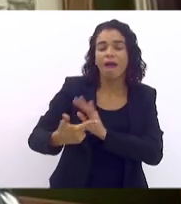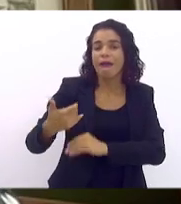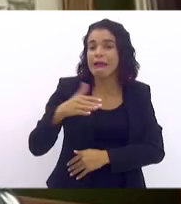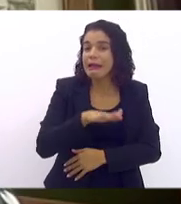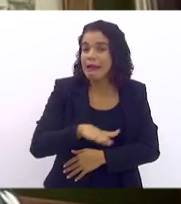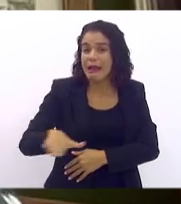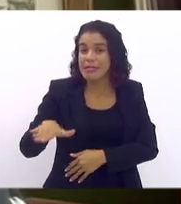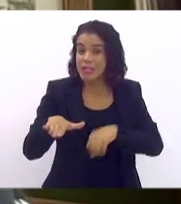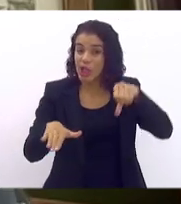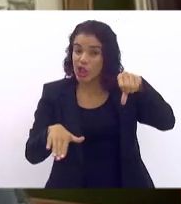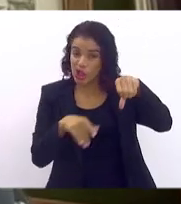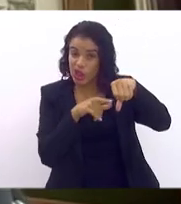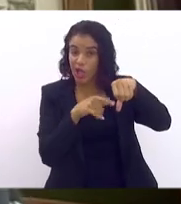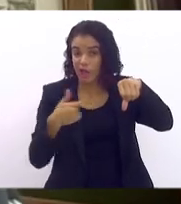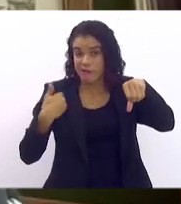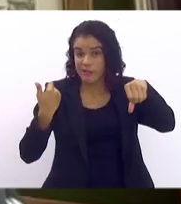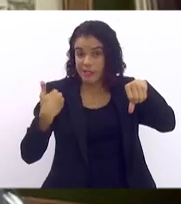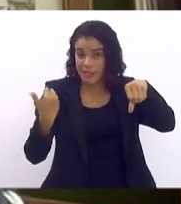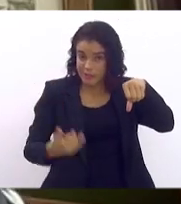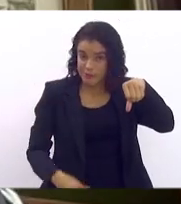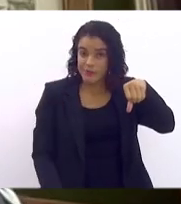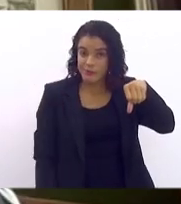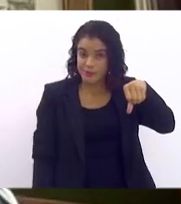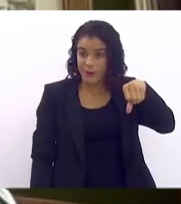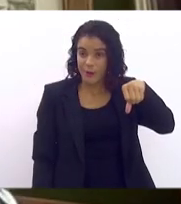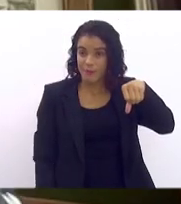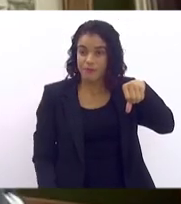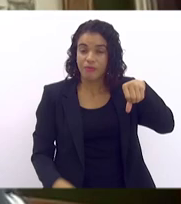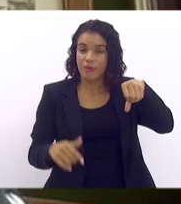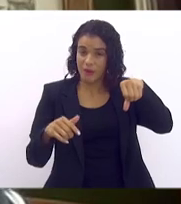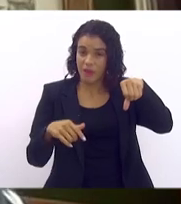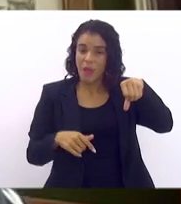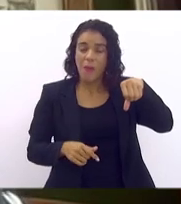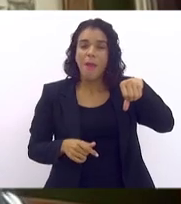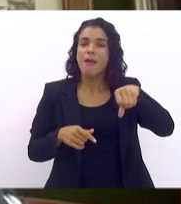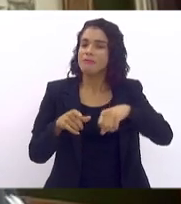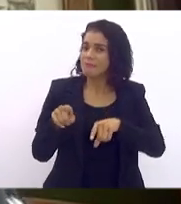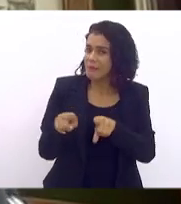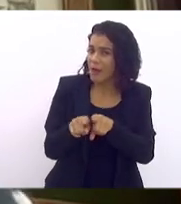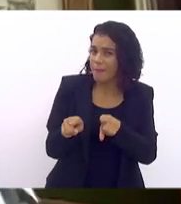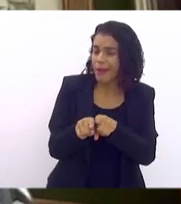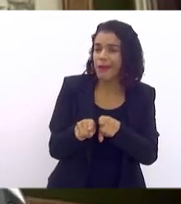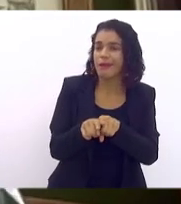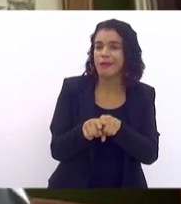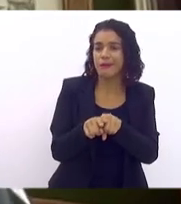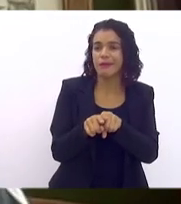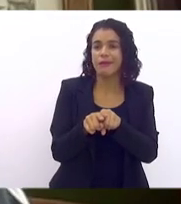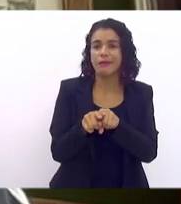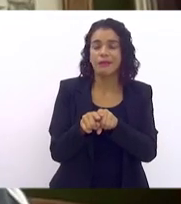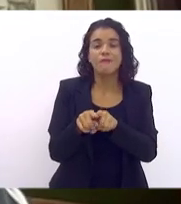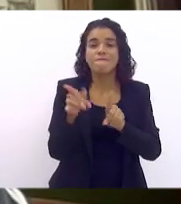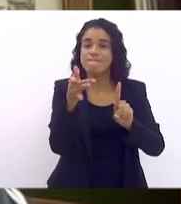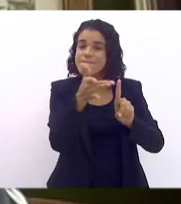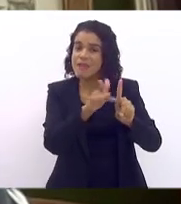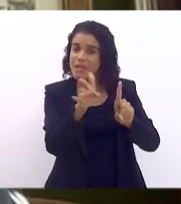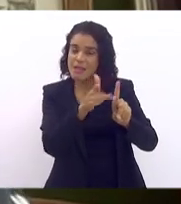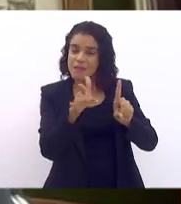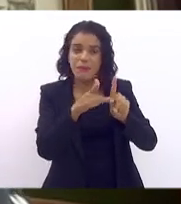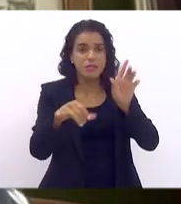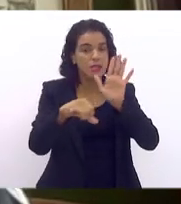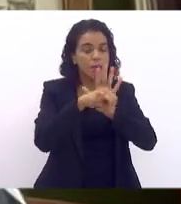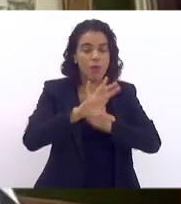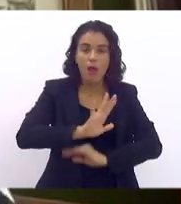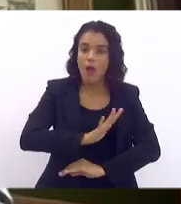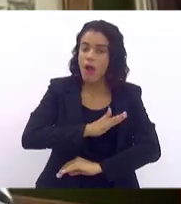crianças de 9 anos de idade, cometendo e passando, né, sendo vítimas de crimes